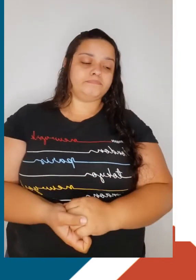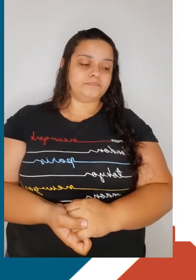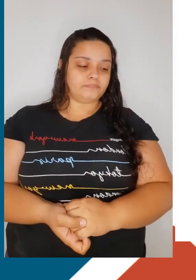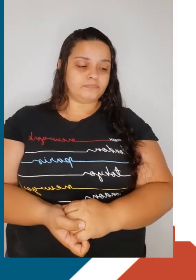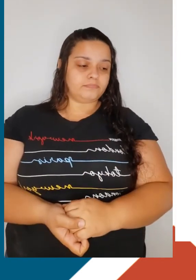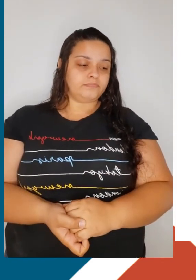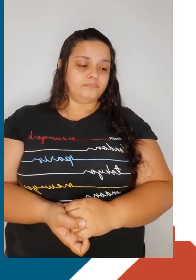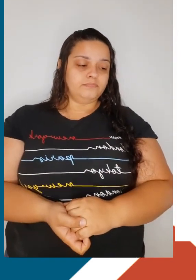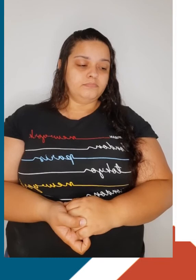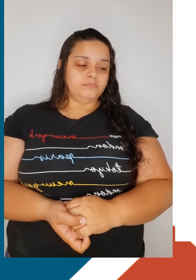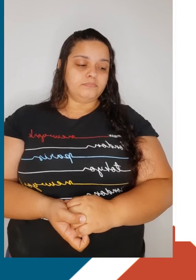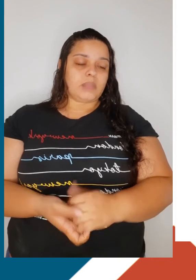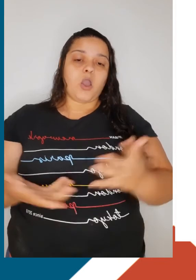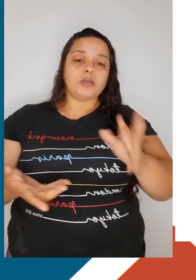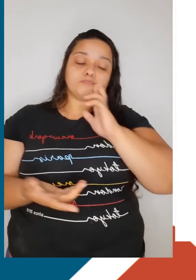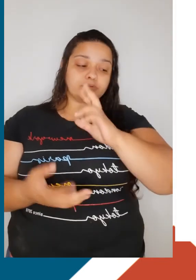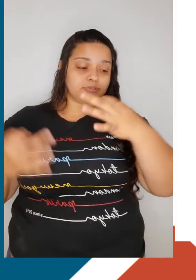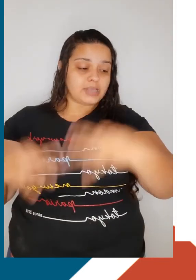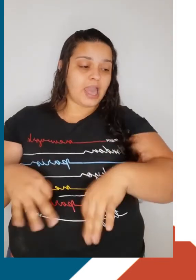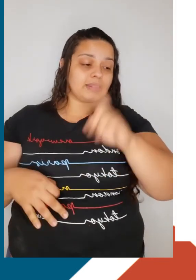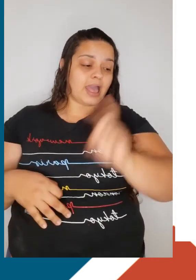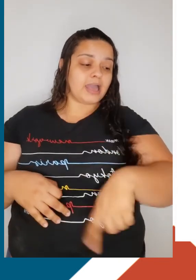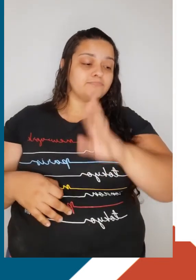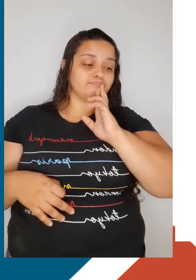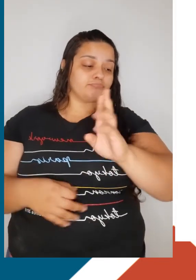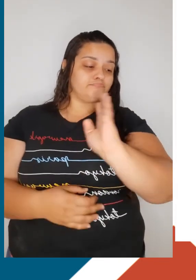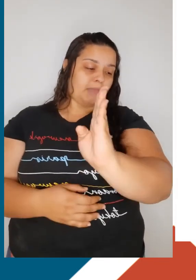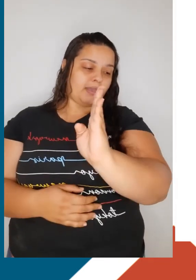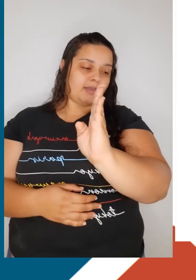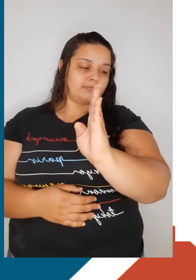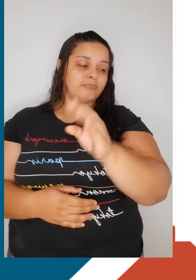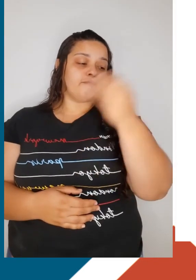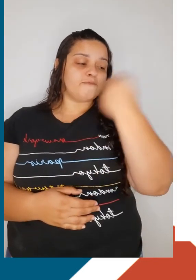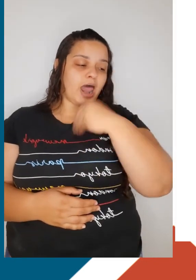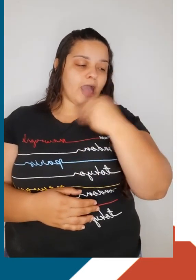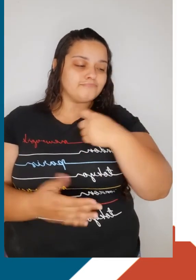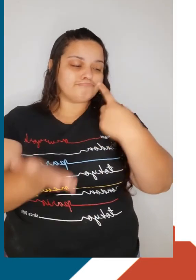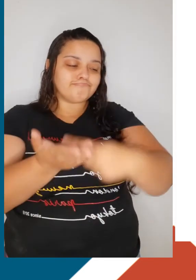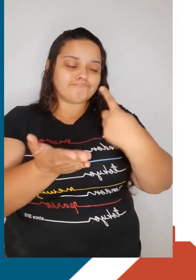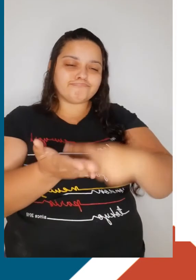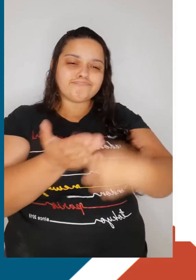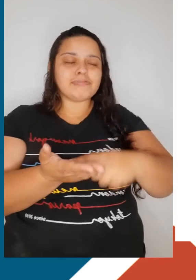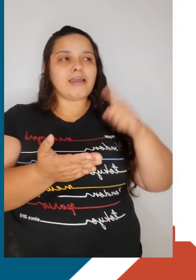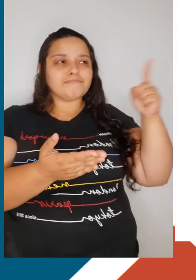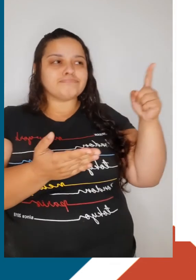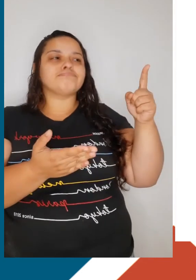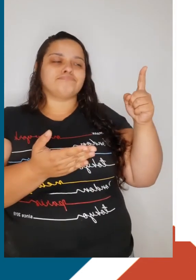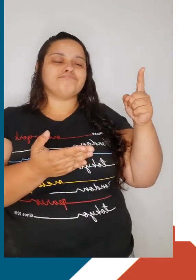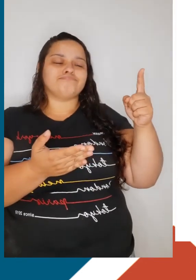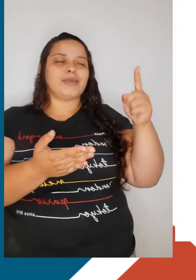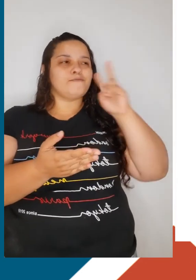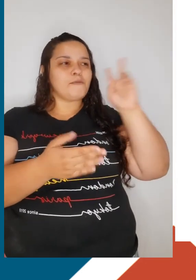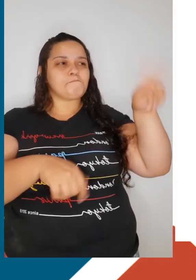questão. Vamos lá? Bem, pessoal, a resposta correta é a letra B, enfraquecido o pacto de